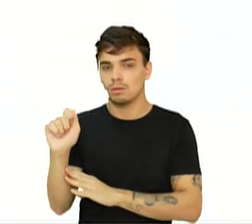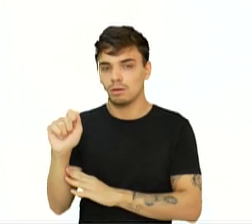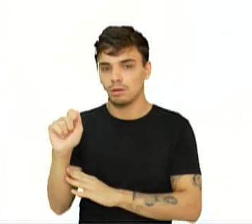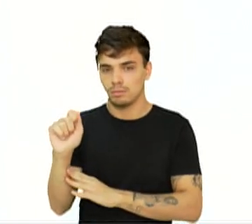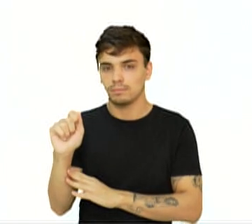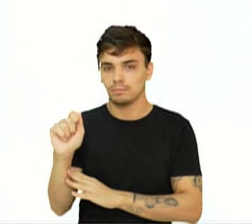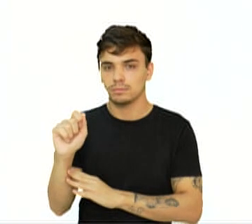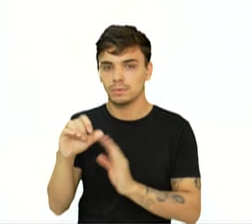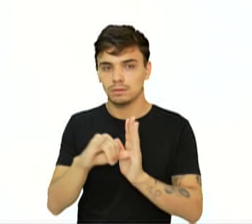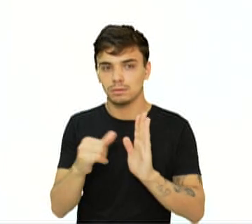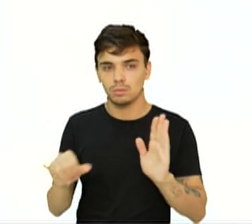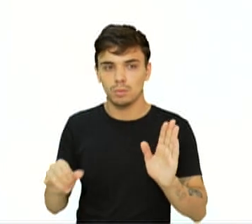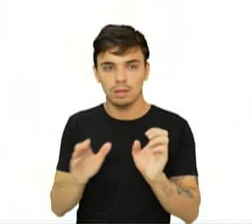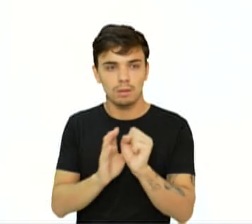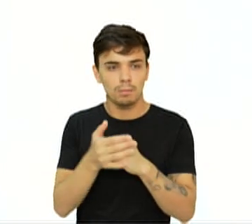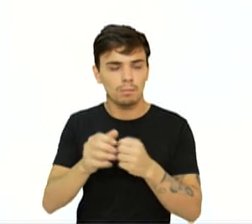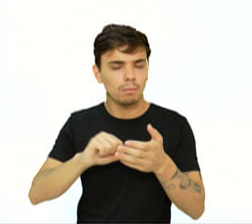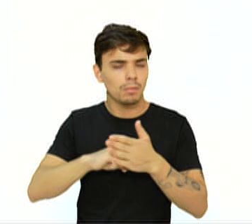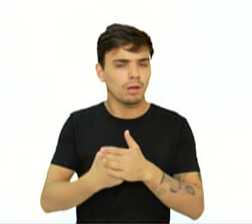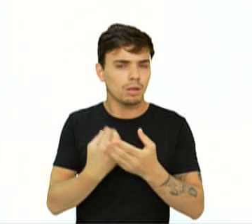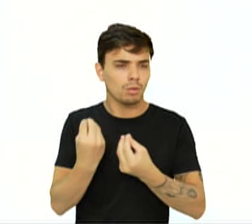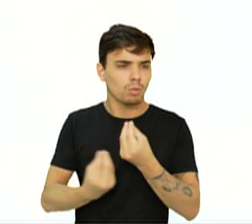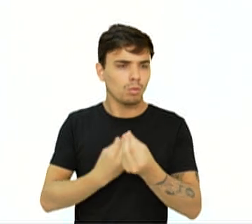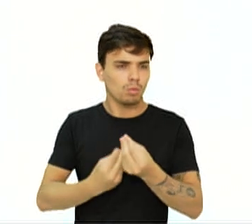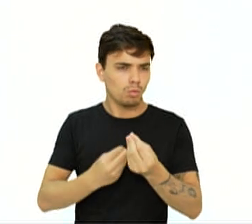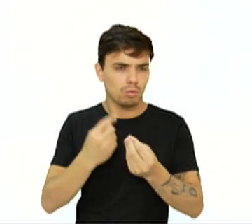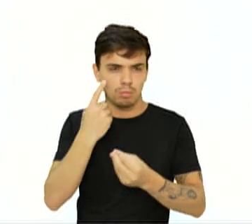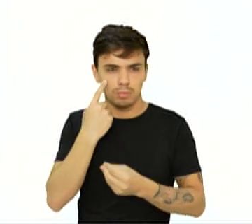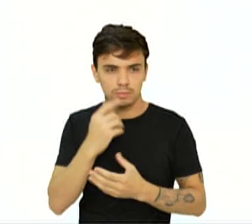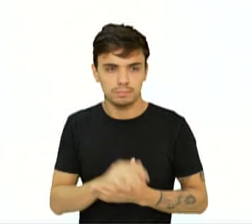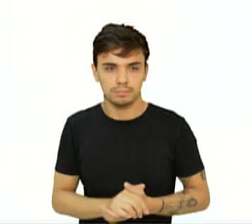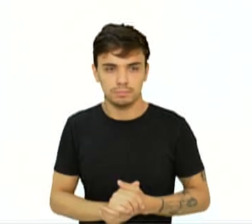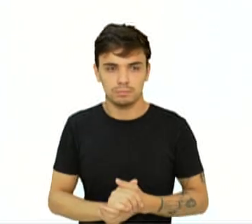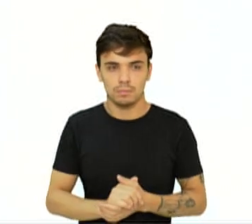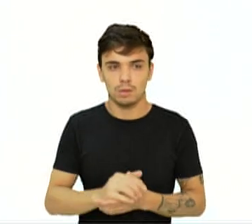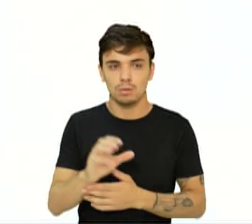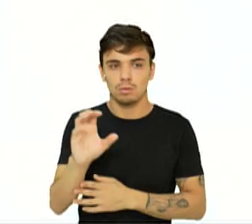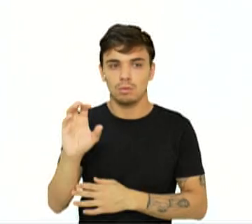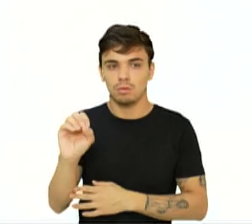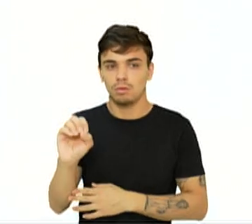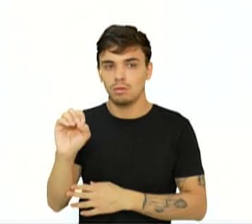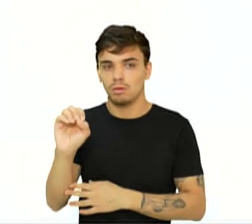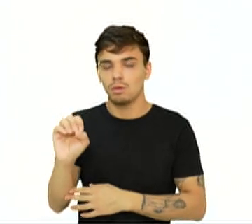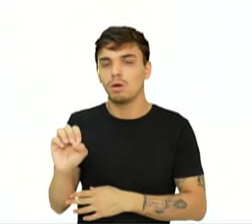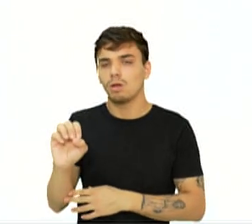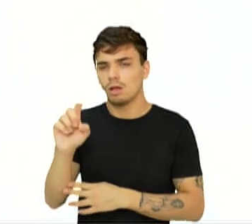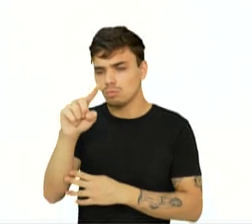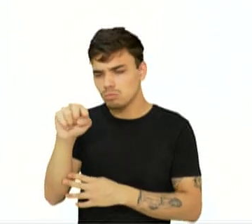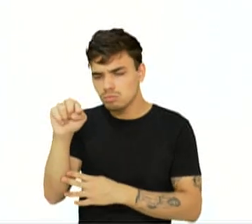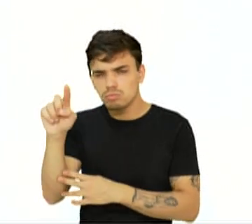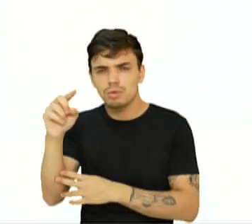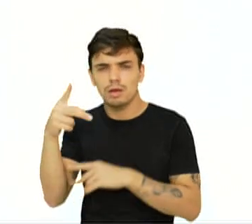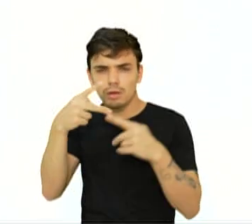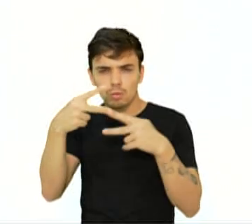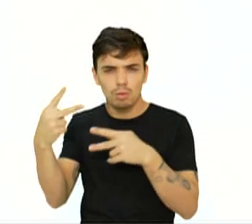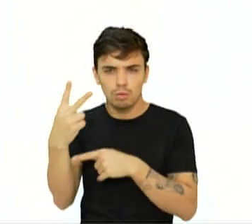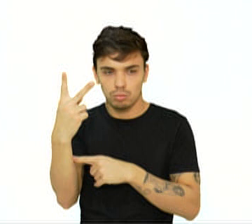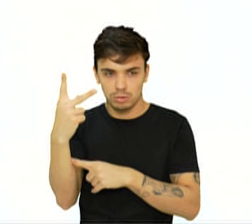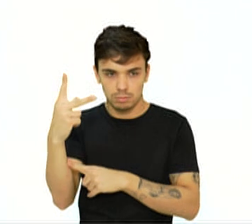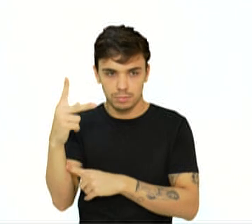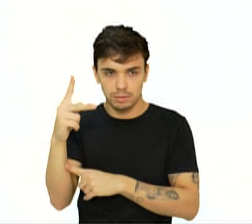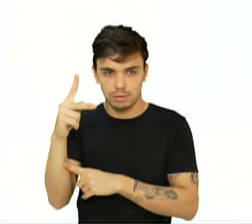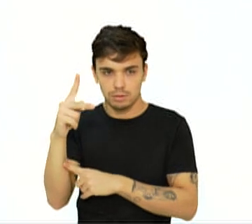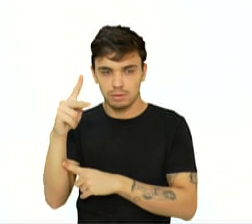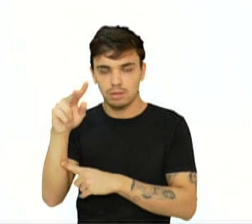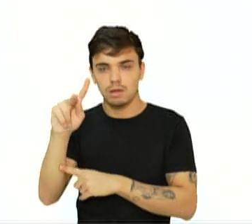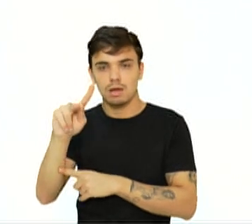bloqueado. Como é que eu calculo ômega? Ômega é igual a 2πf, né? Que é 2 vezes 3, que é o π,